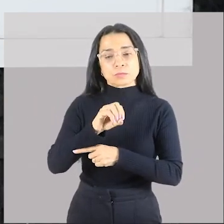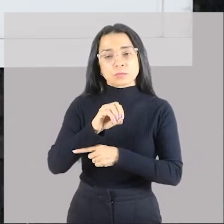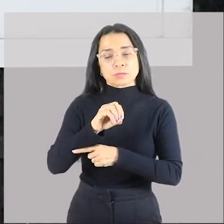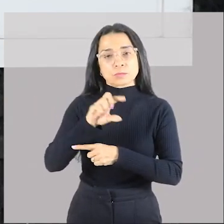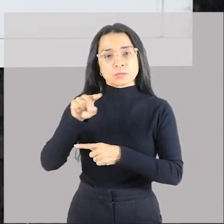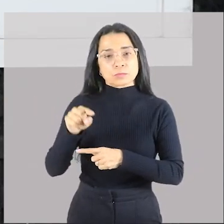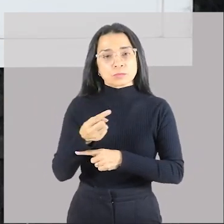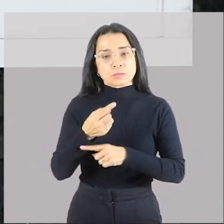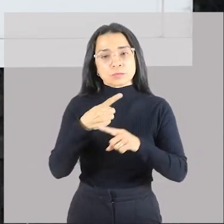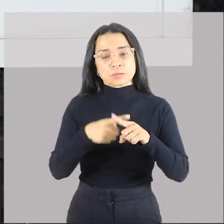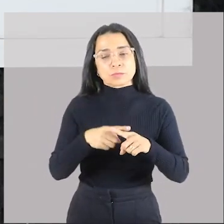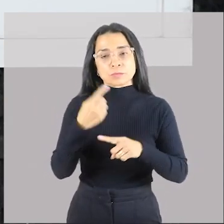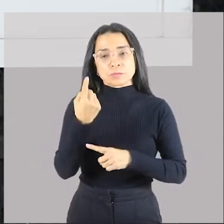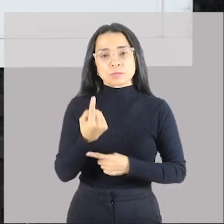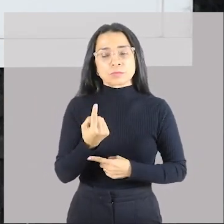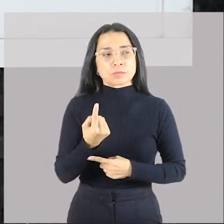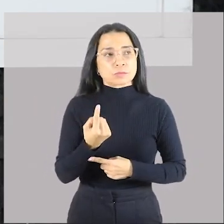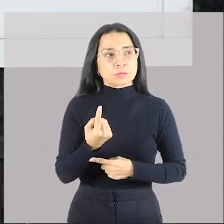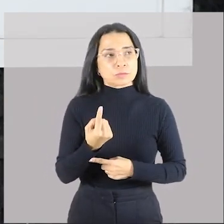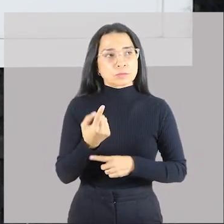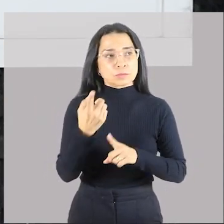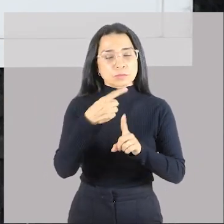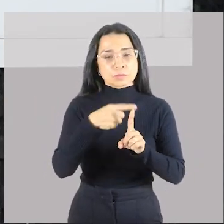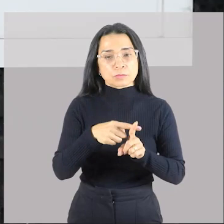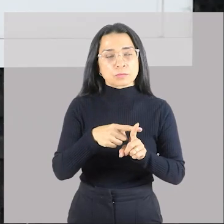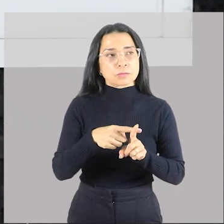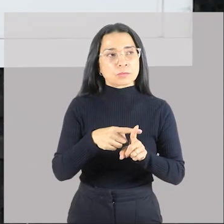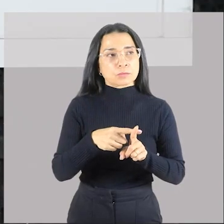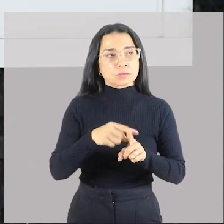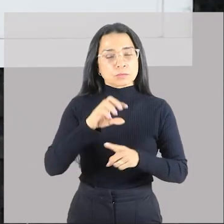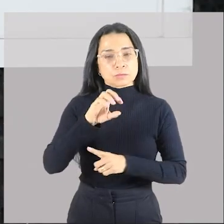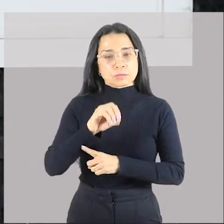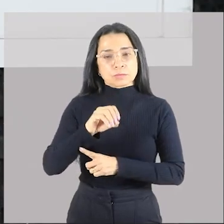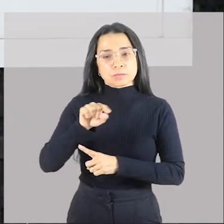multiplicado por 1, mais taxa